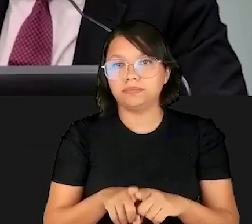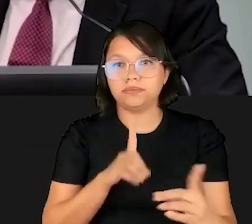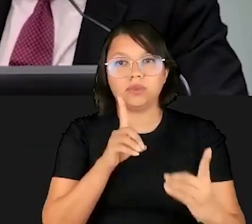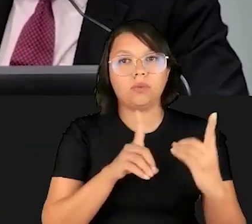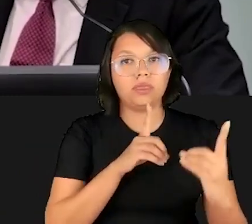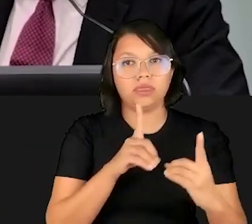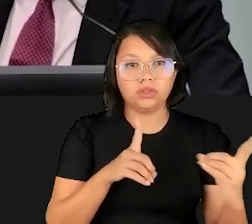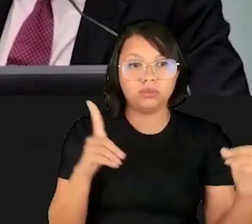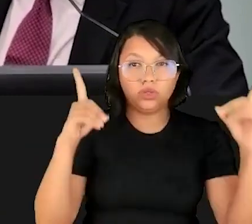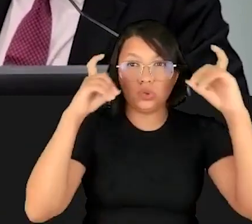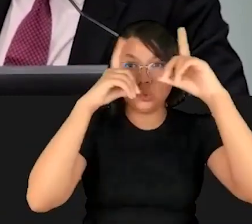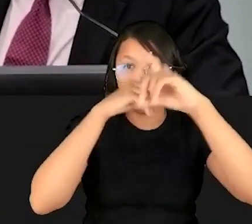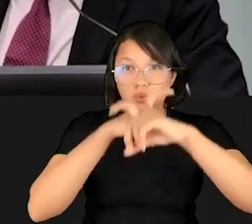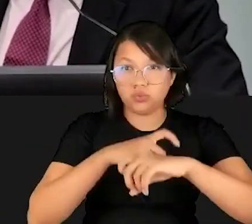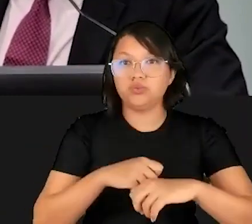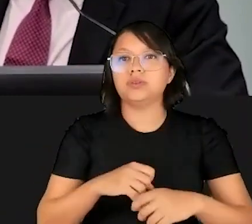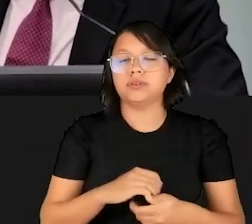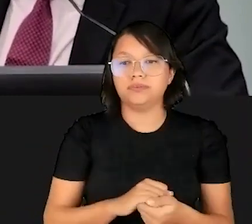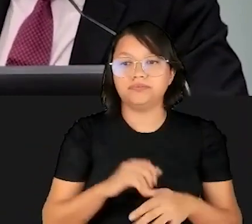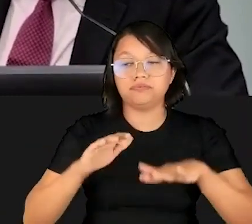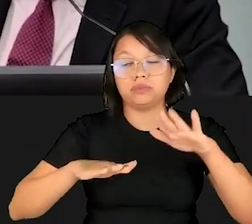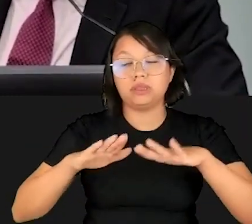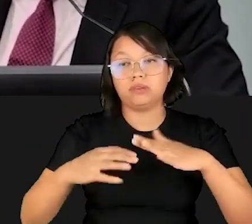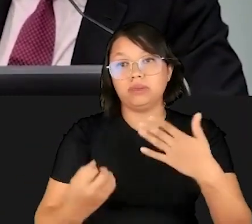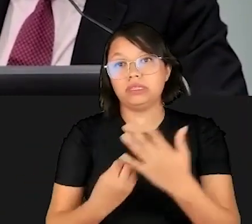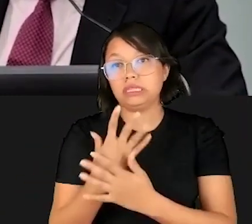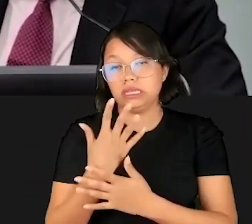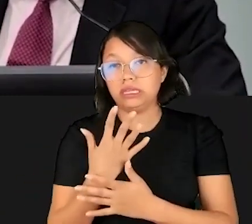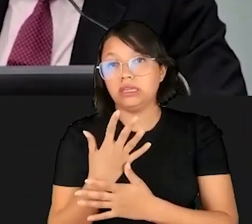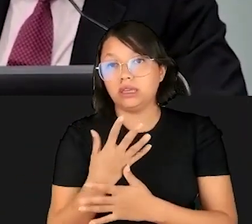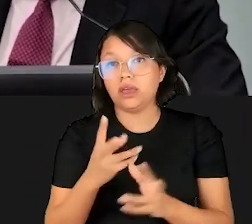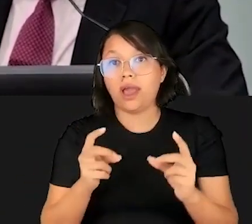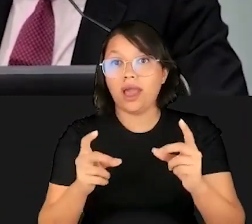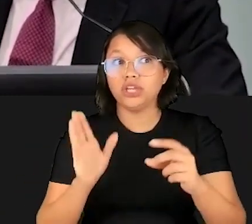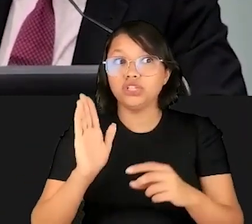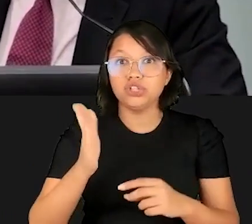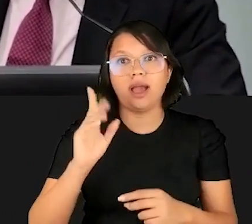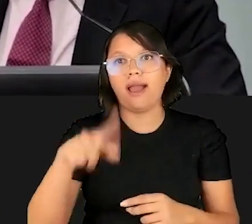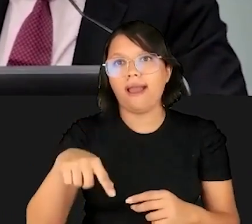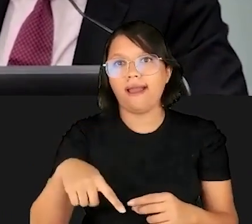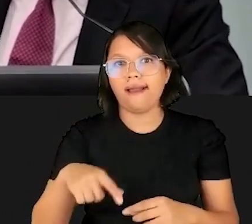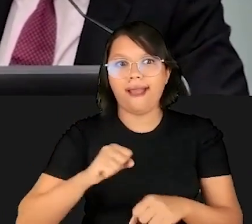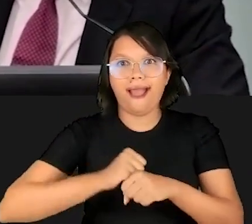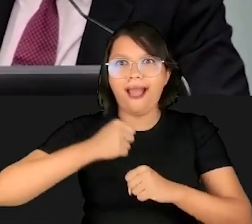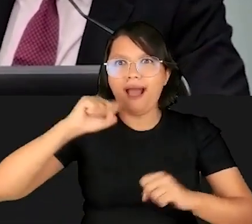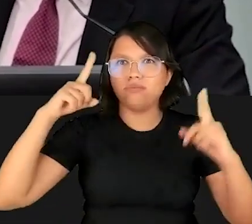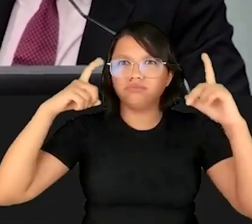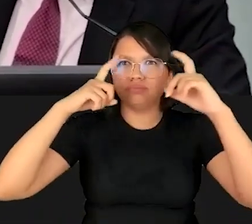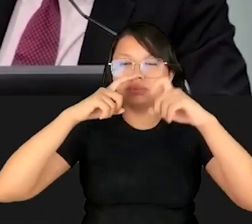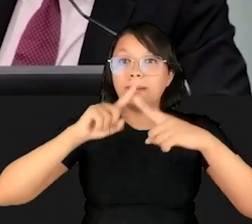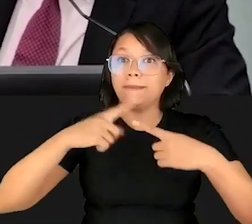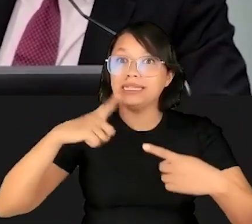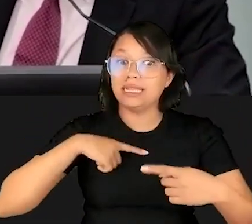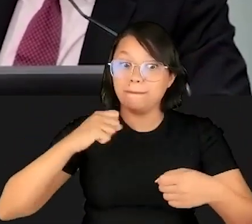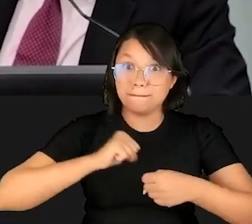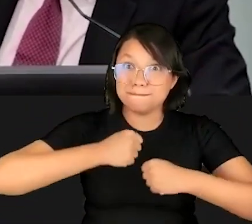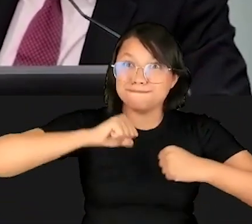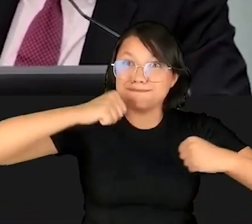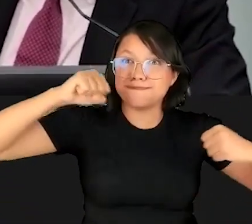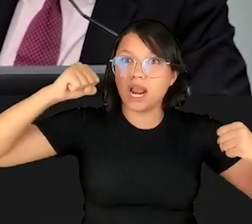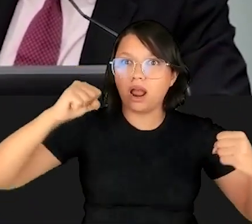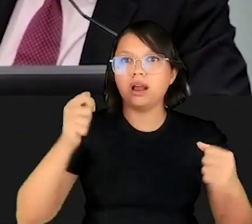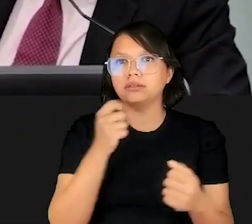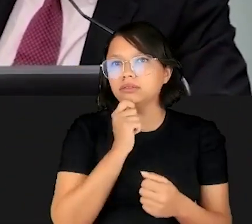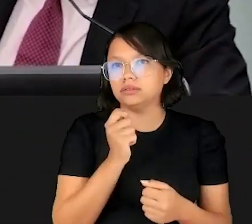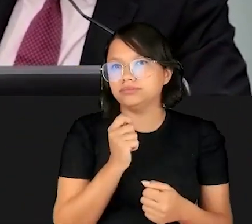altíssima complexidade. Talvez tenha que se criar esse termo, né? Câncer já é alta complexidade, mas tem altíssima complexidade. Então, por exemplo, o